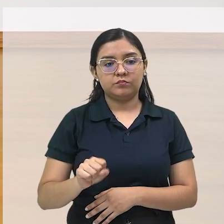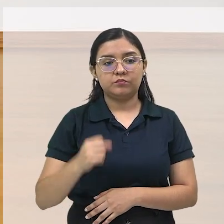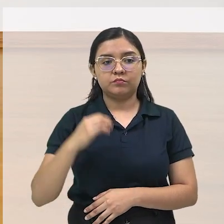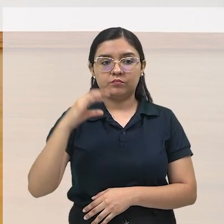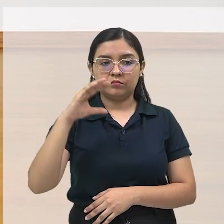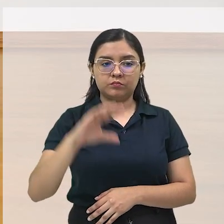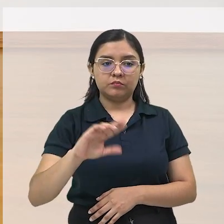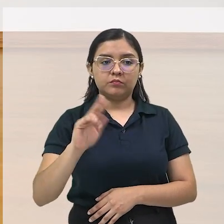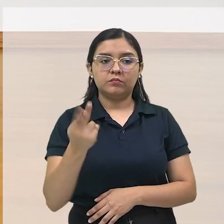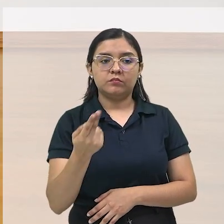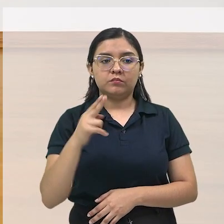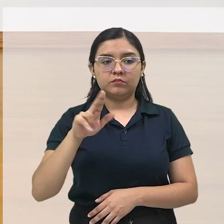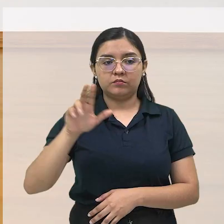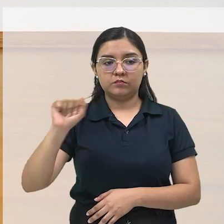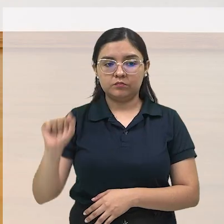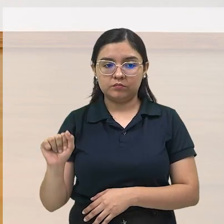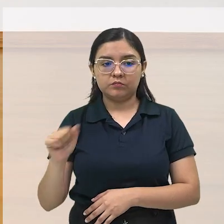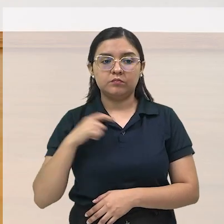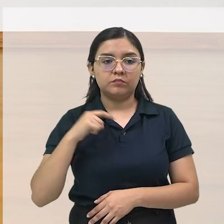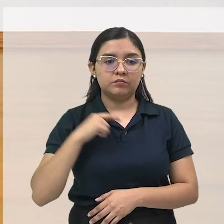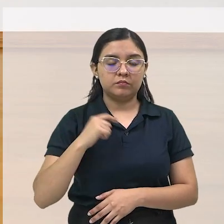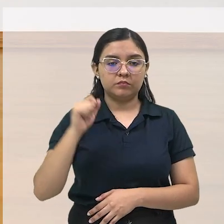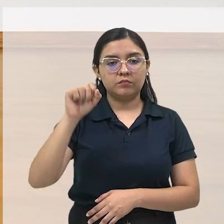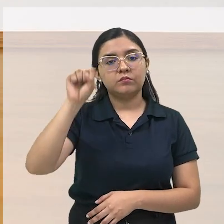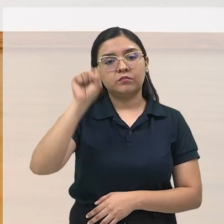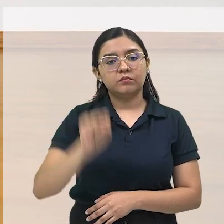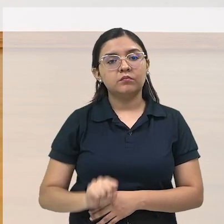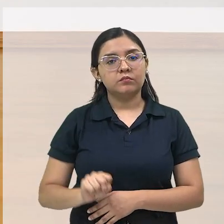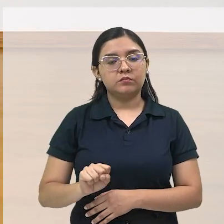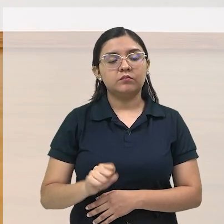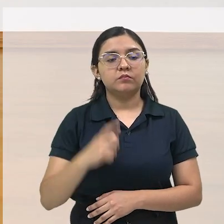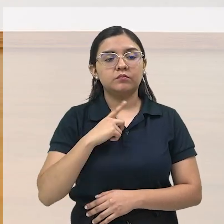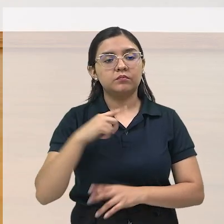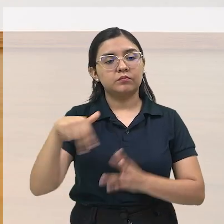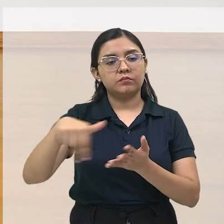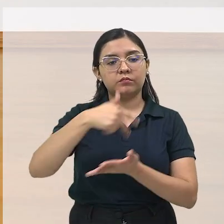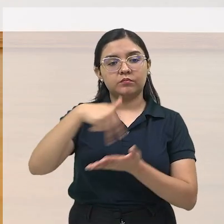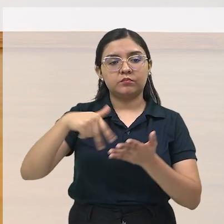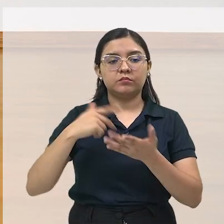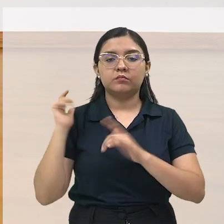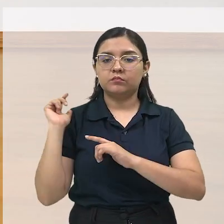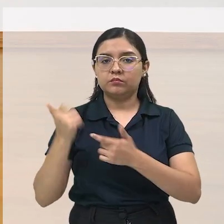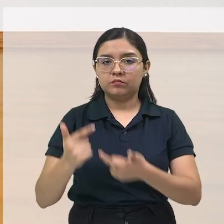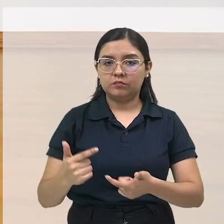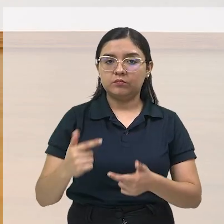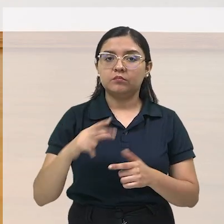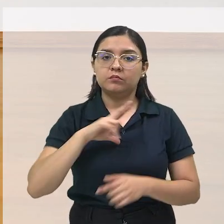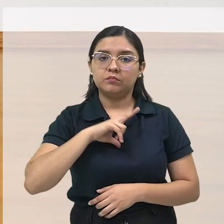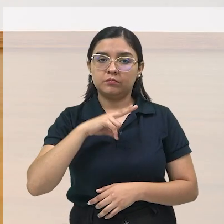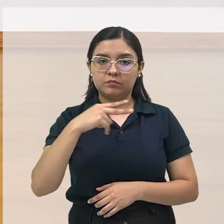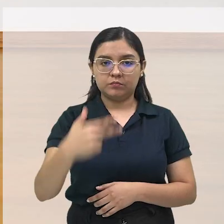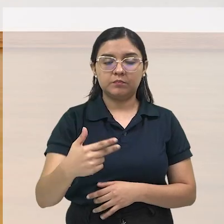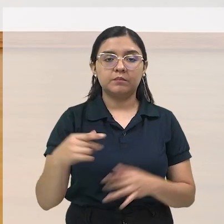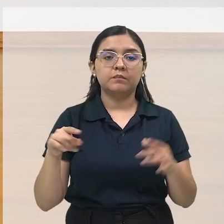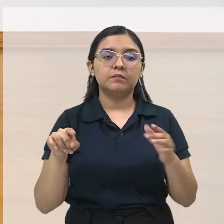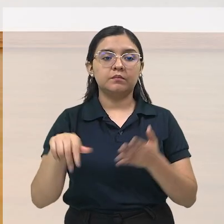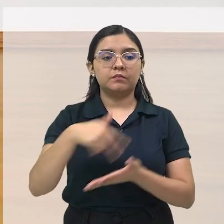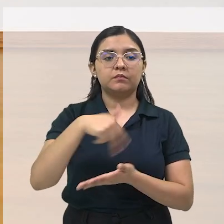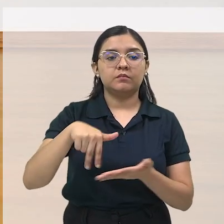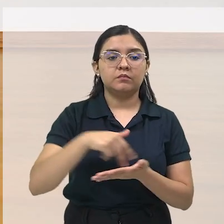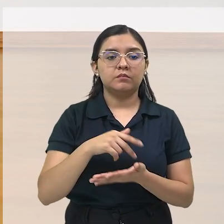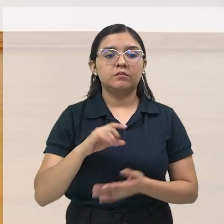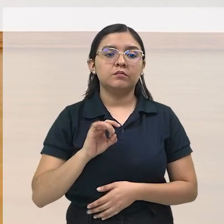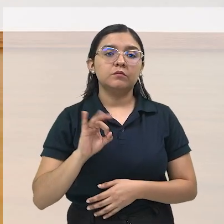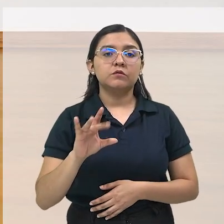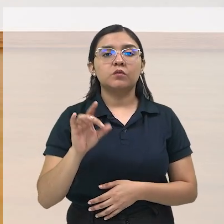a chula da região sul. É uma dança inspirada em tradições portuguesas e dançada